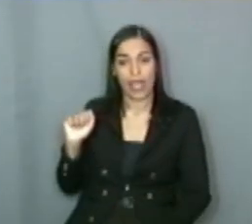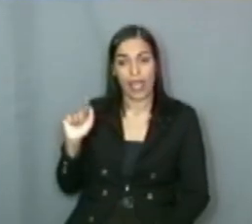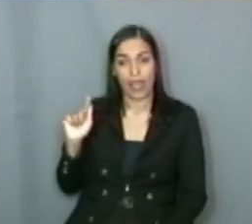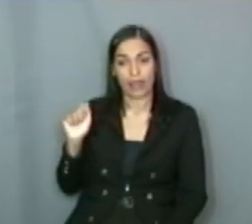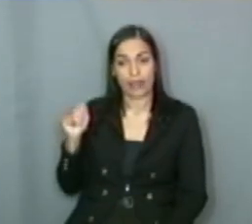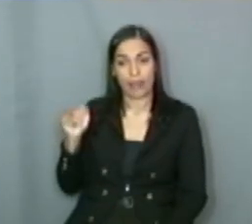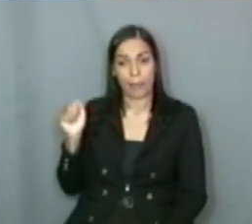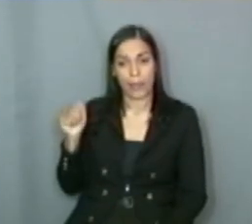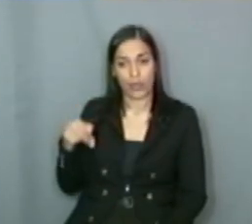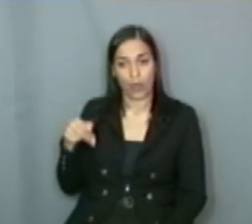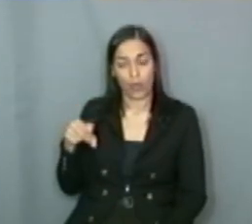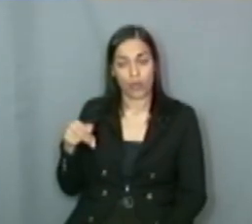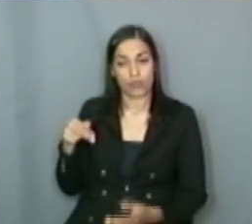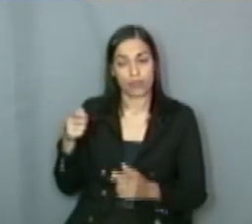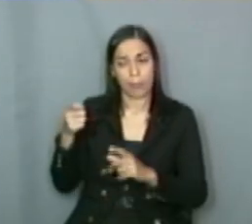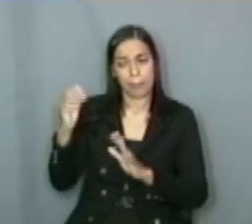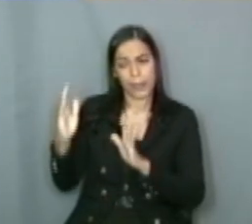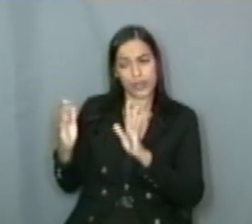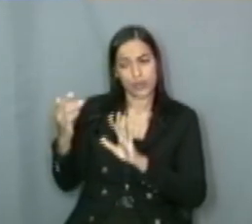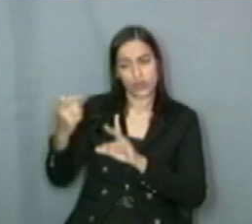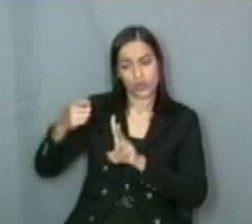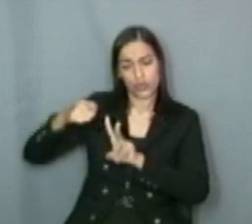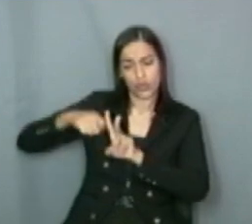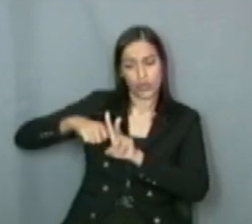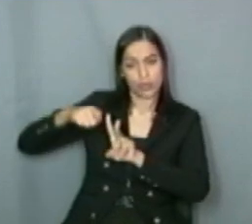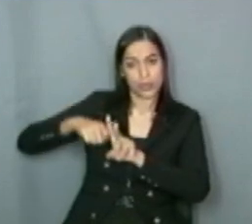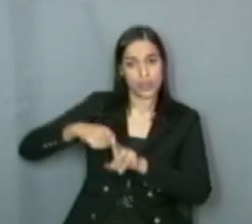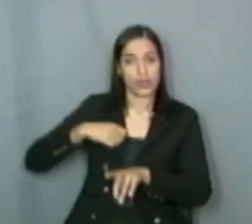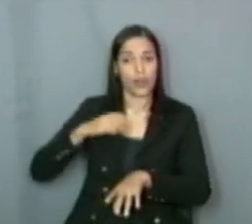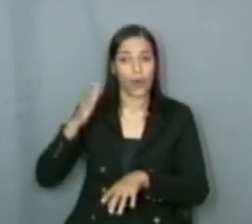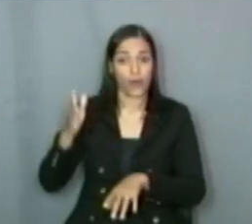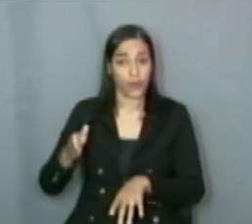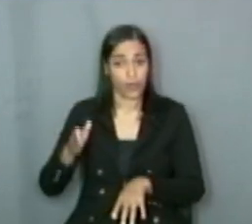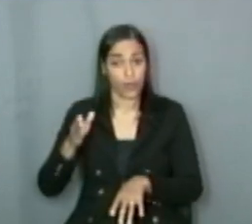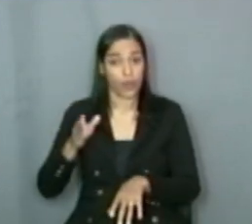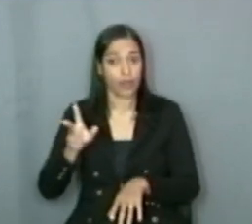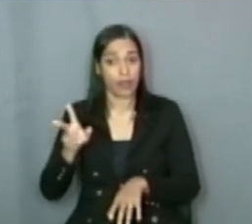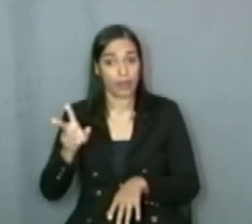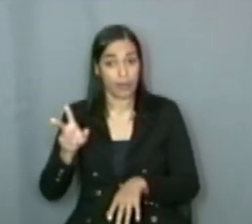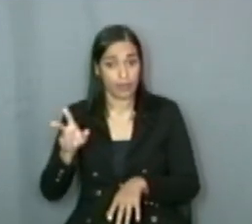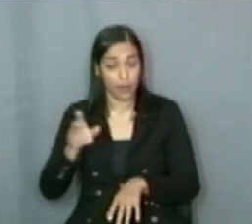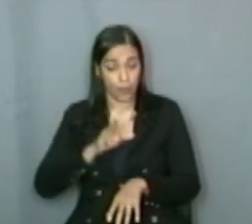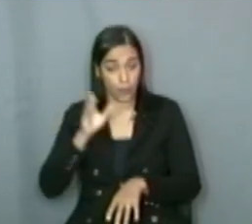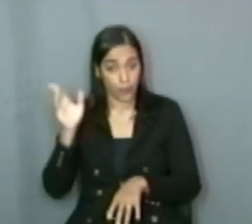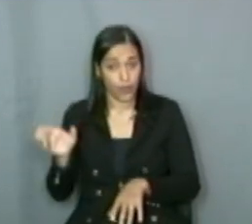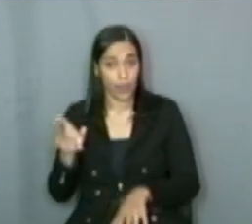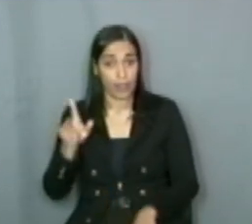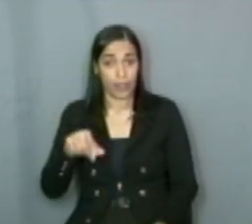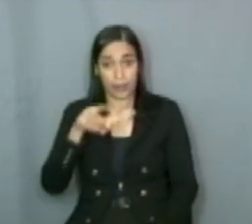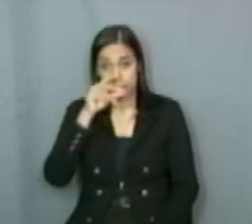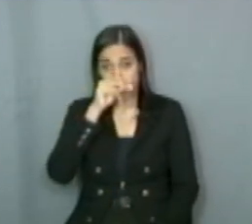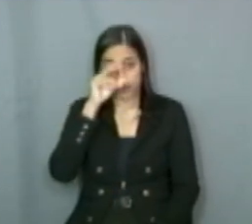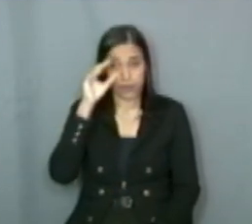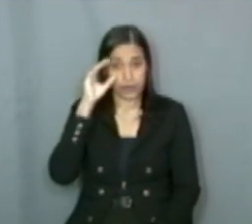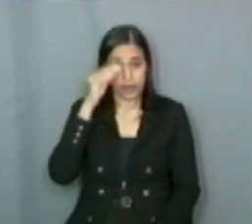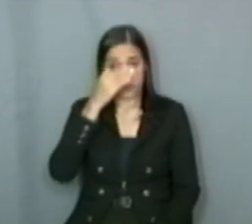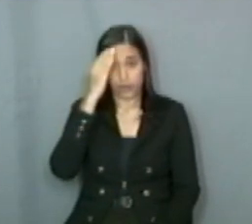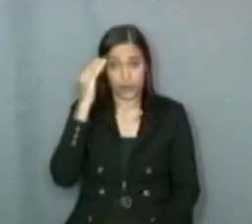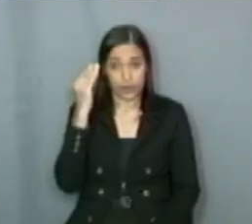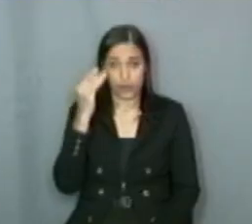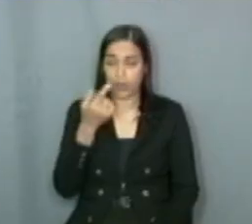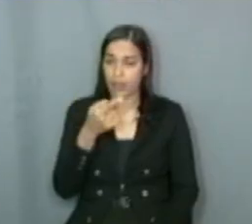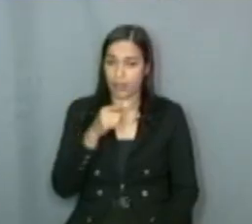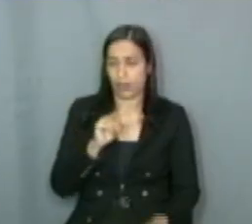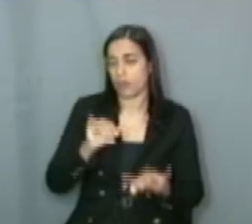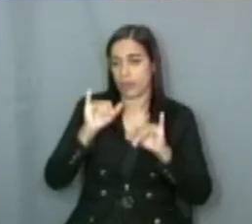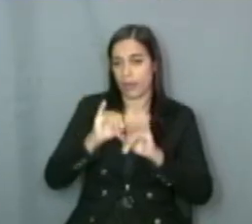nos últimos 2 meses. Eu vou lá, tá, prefeito? Eu queria lembrar ao prefeito Vitor Marques que ele não está em campanha,